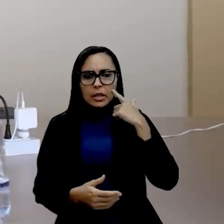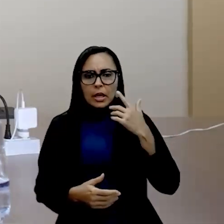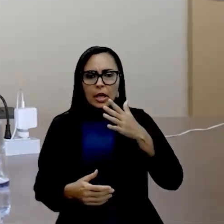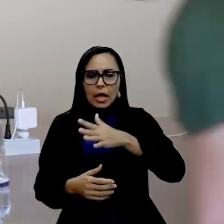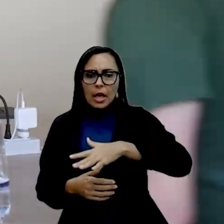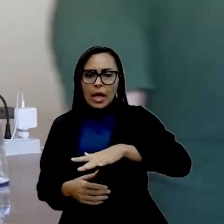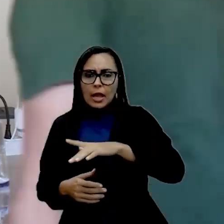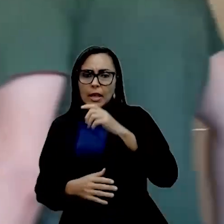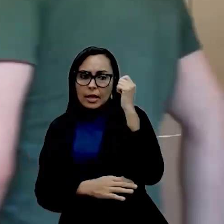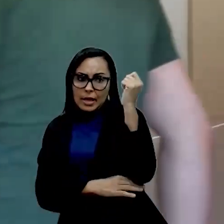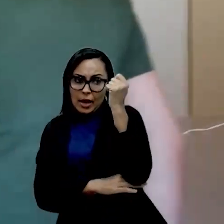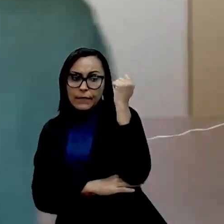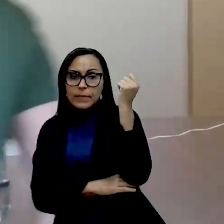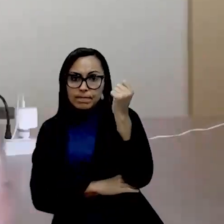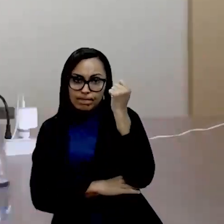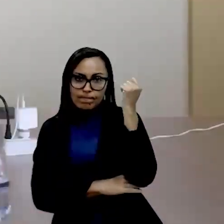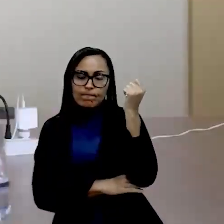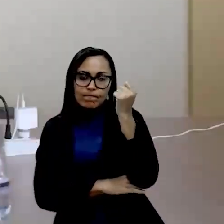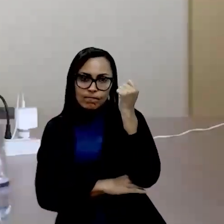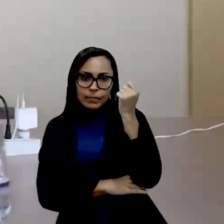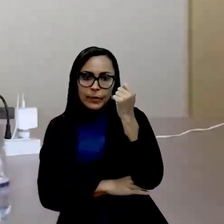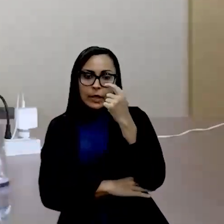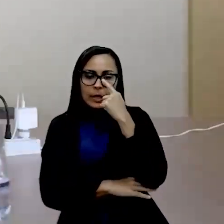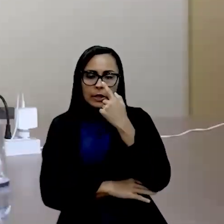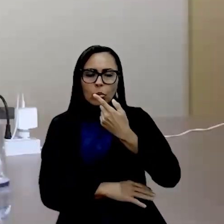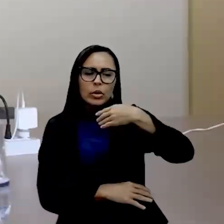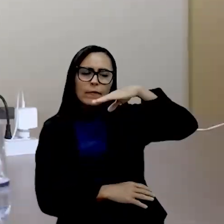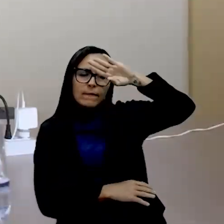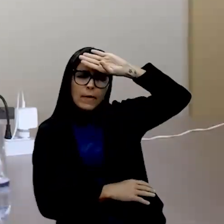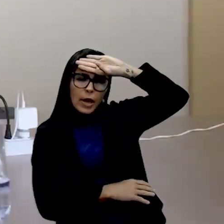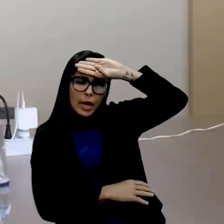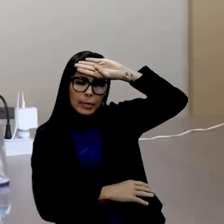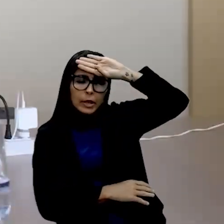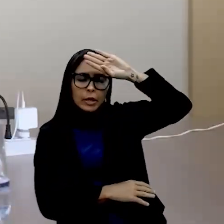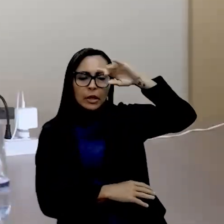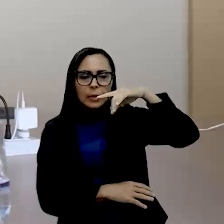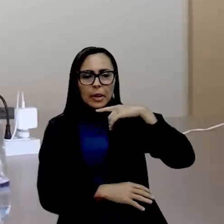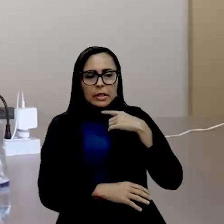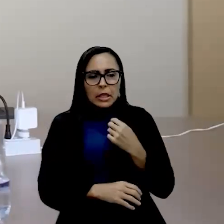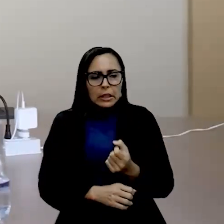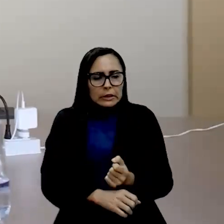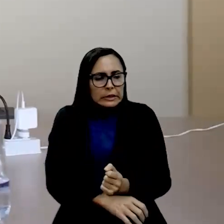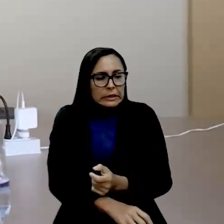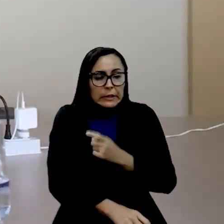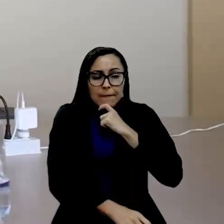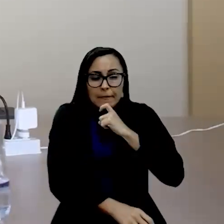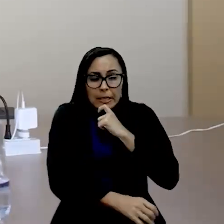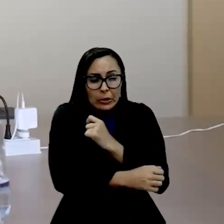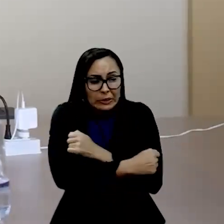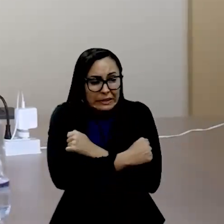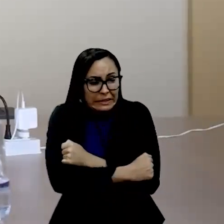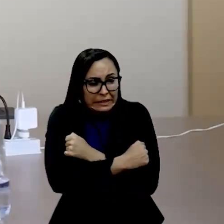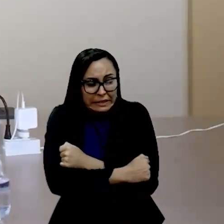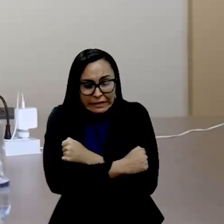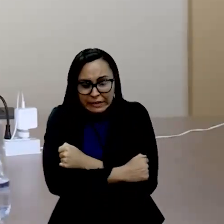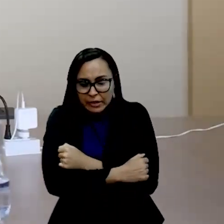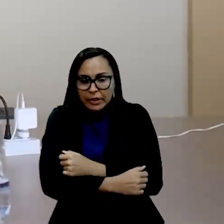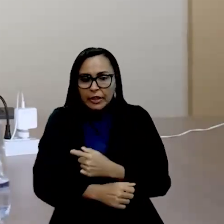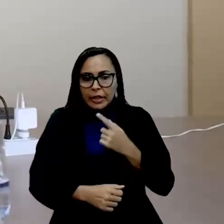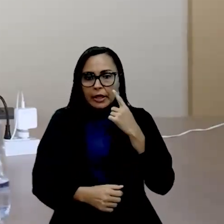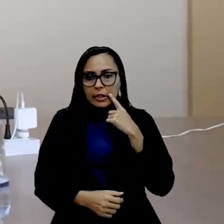grave. Então, o paciente apresenta febre, apresenta calafrios, ele tem alterações nos exames